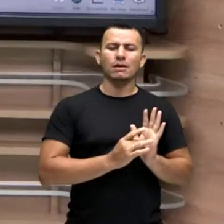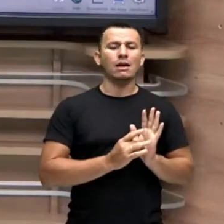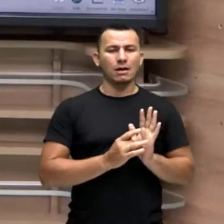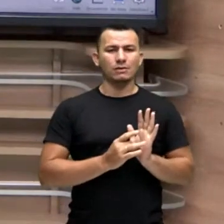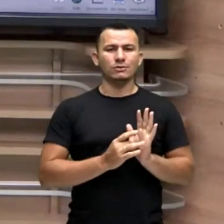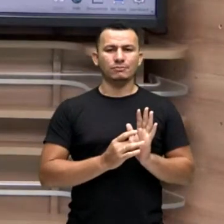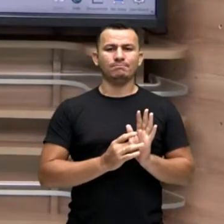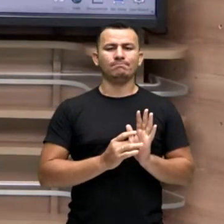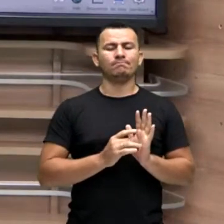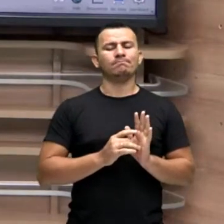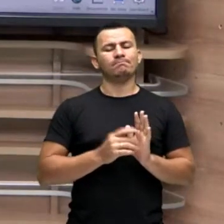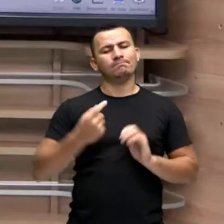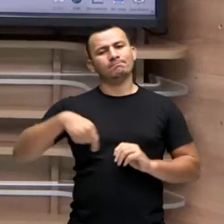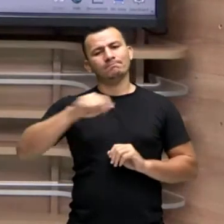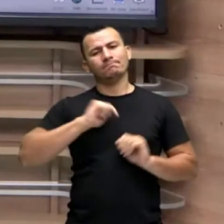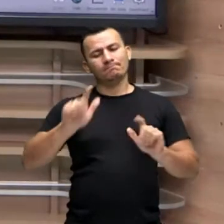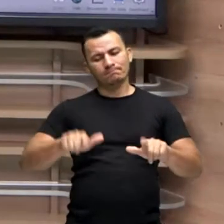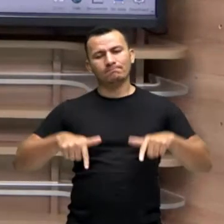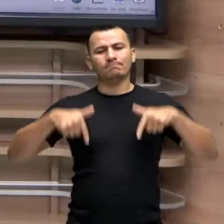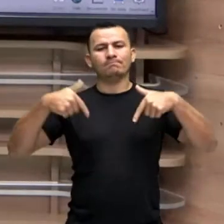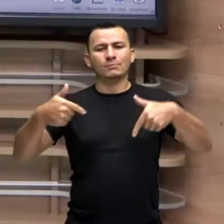de aproximação